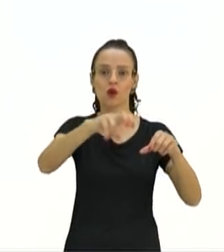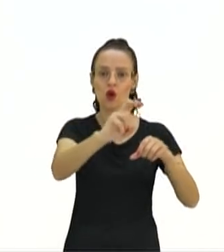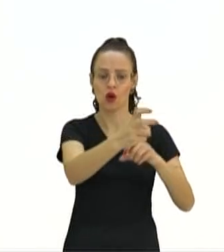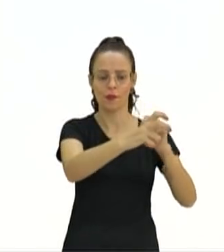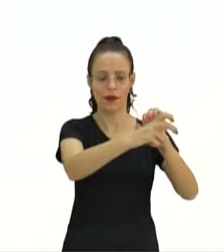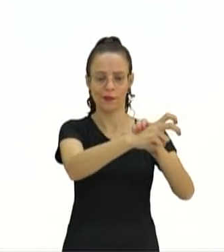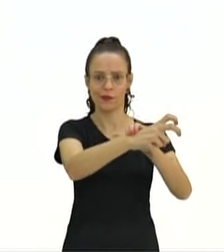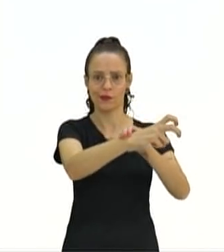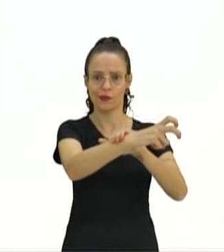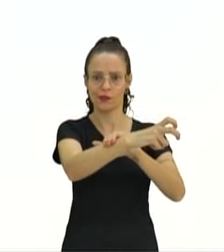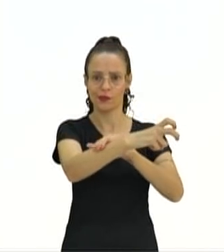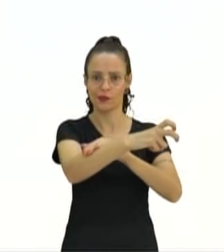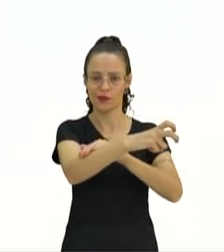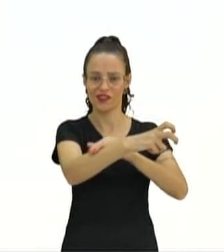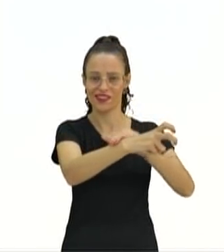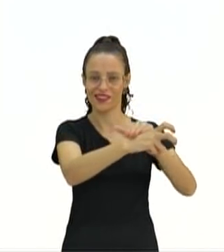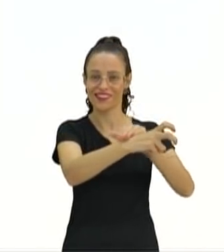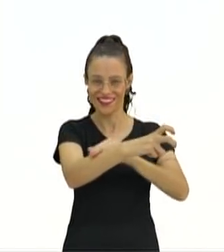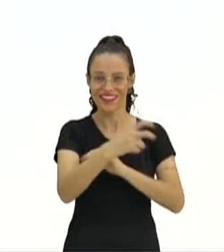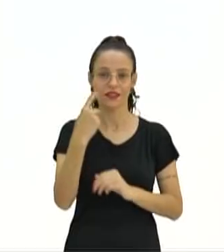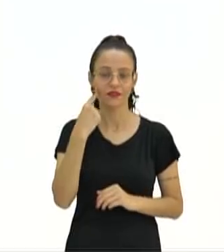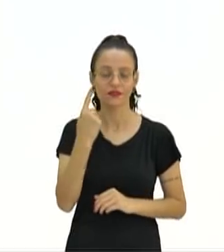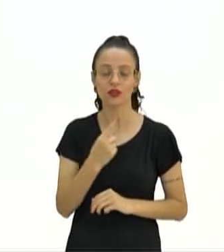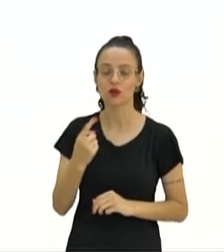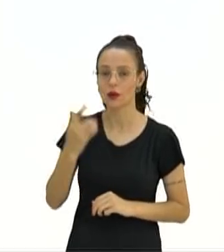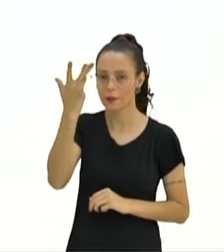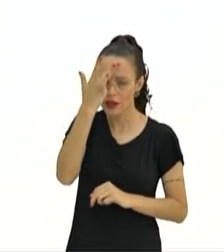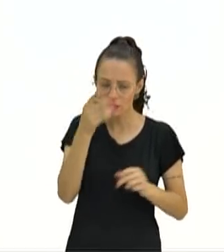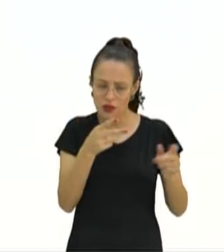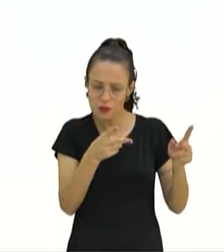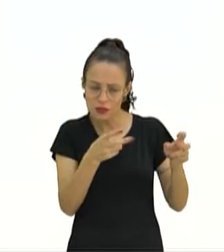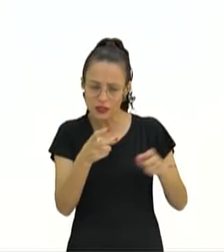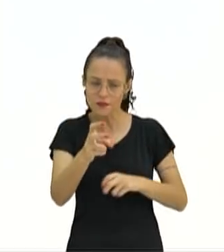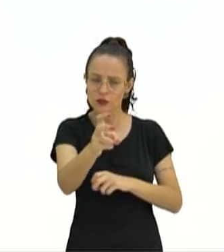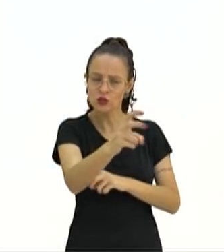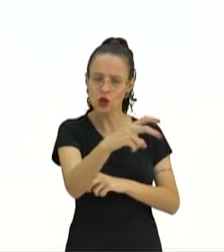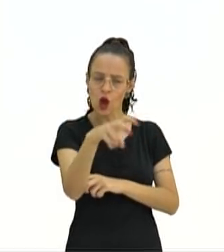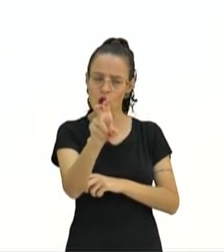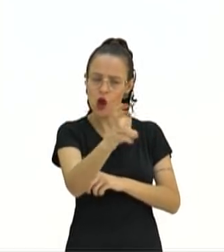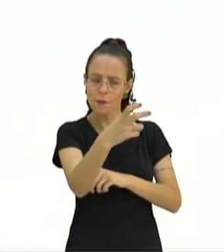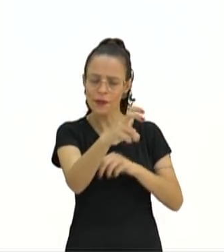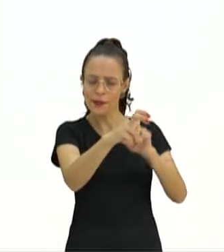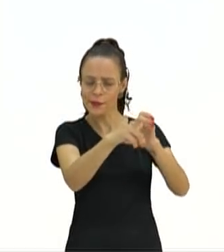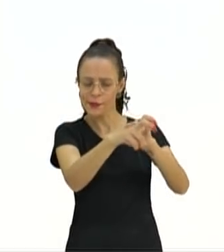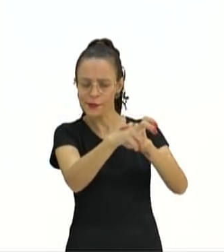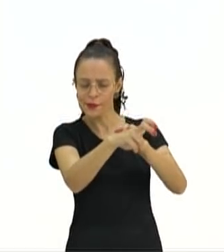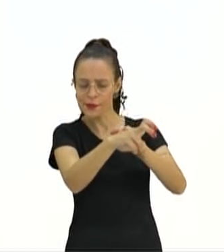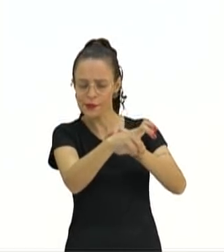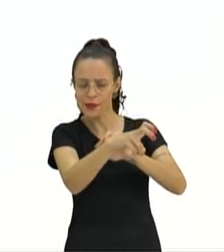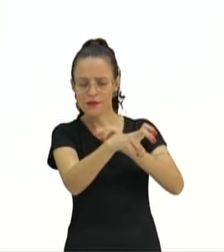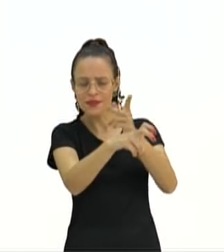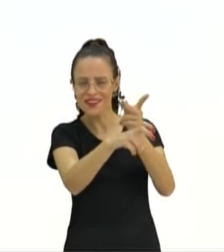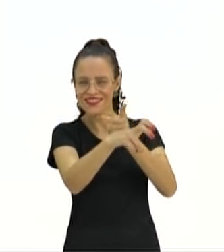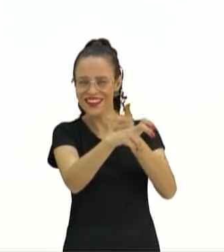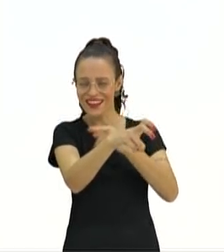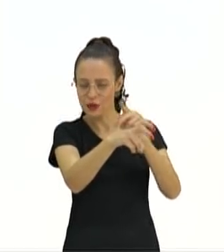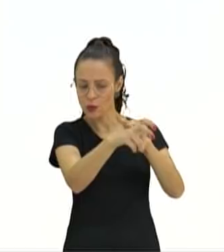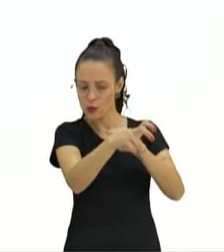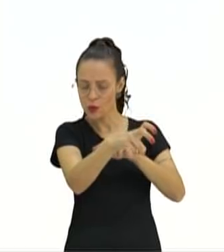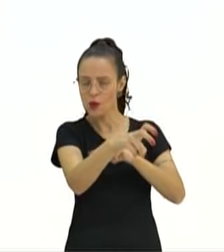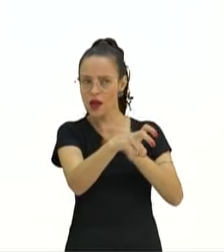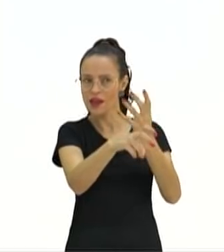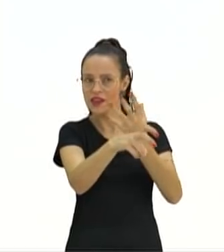pele da cobra, né? Então, alguém observou essa cobra e viu esse tipo de desenho e se inspirou para